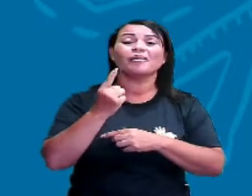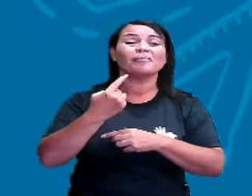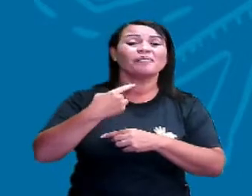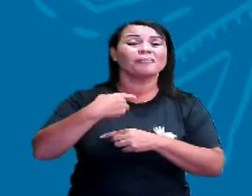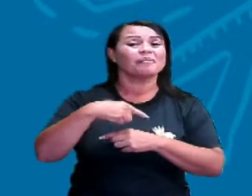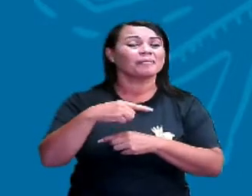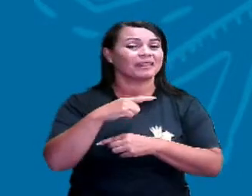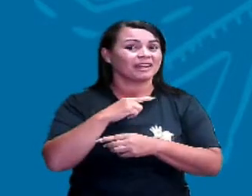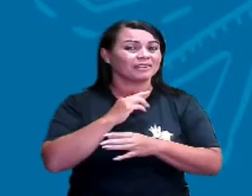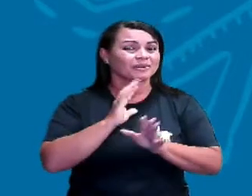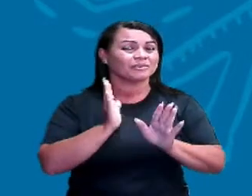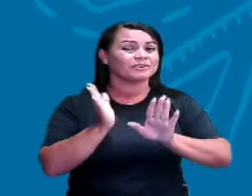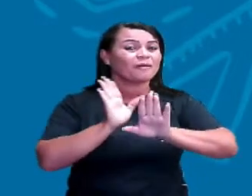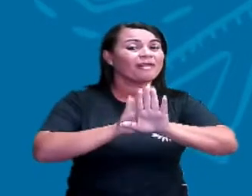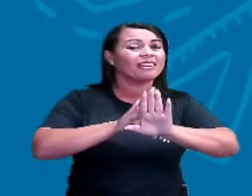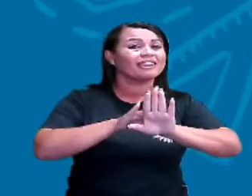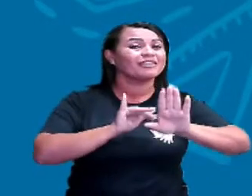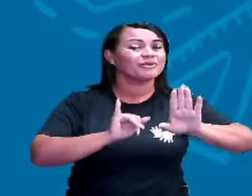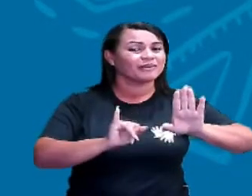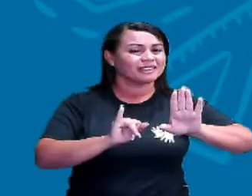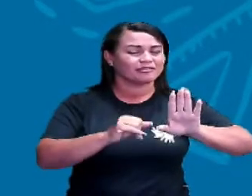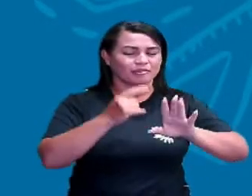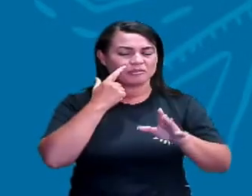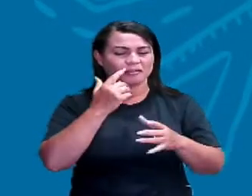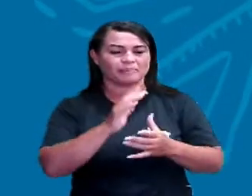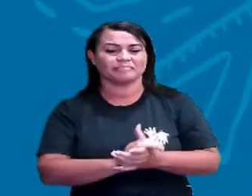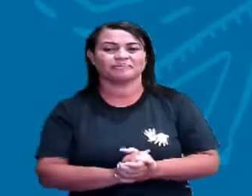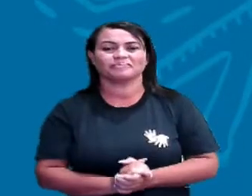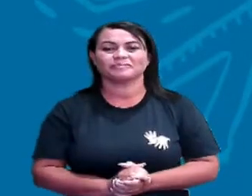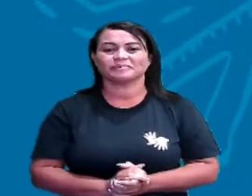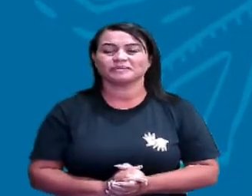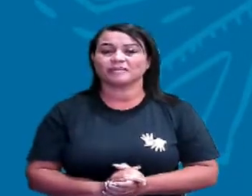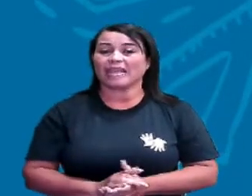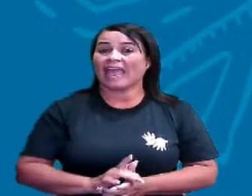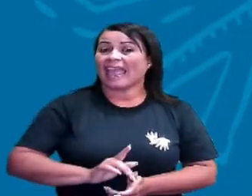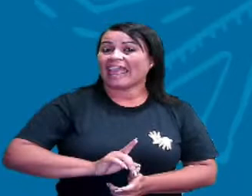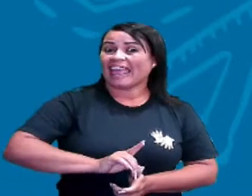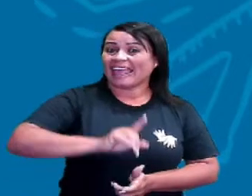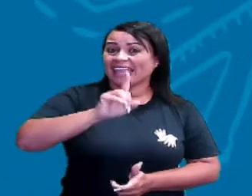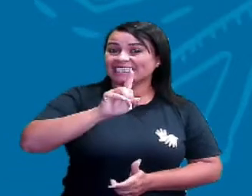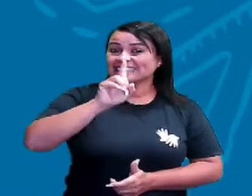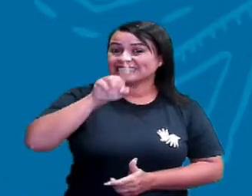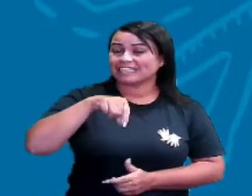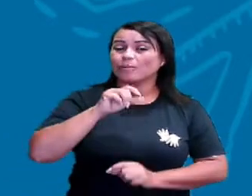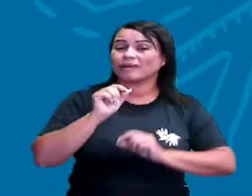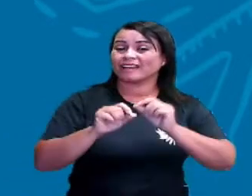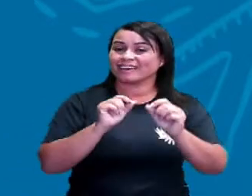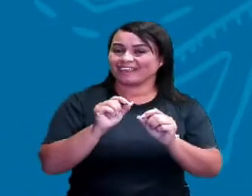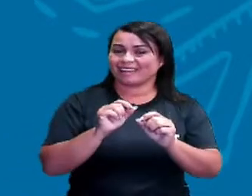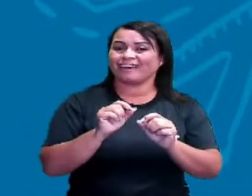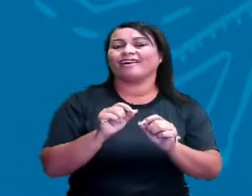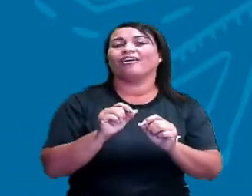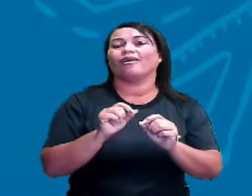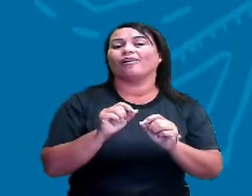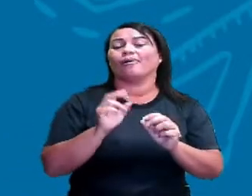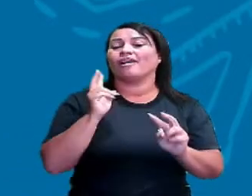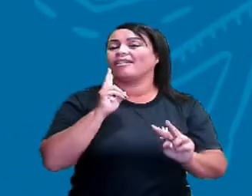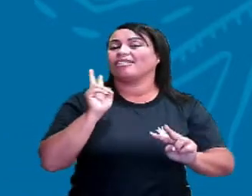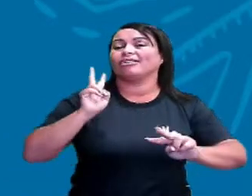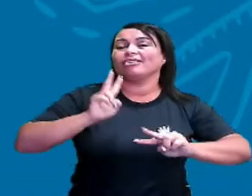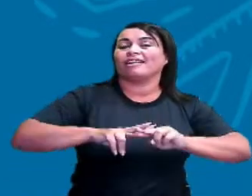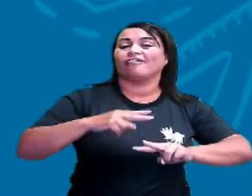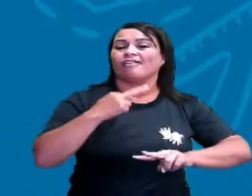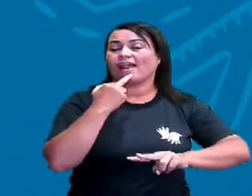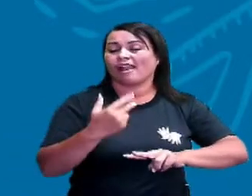I. Vamos ver? Olha só. Esse é o trava-língua, com a correção, ó.